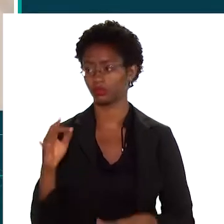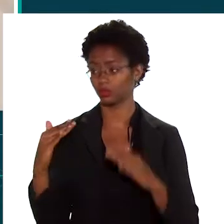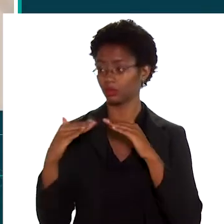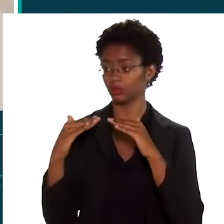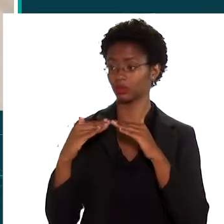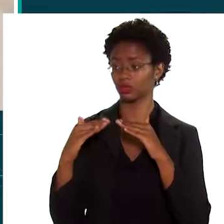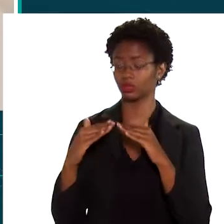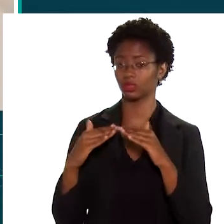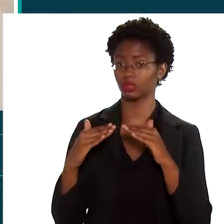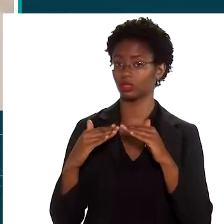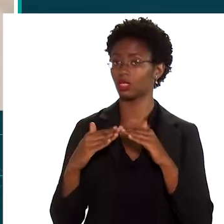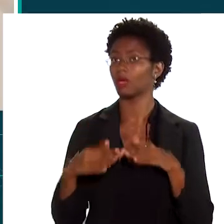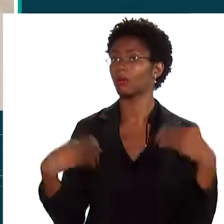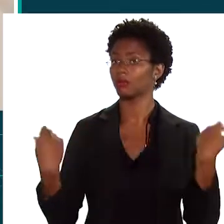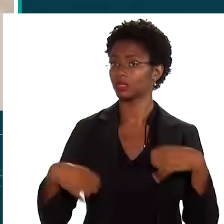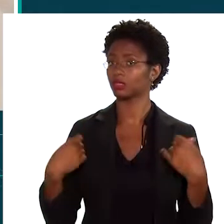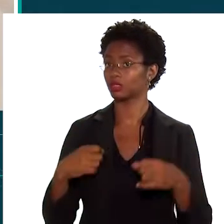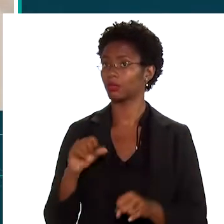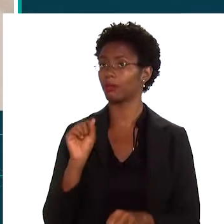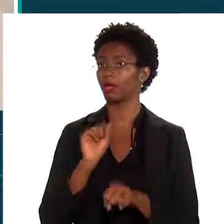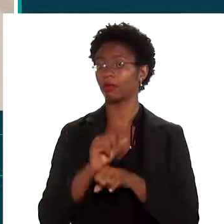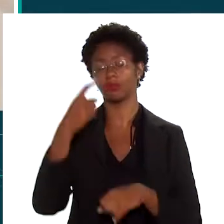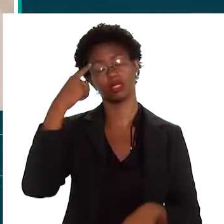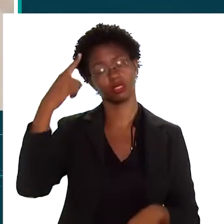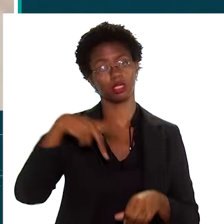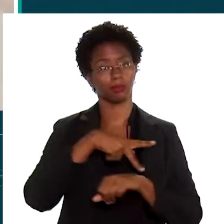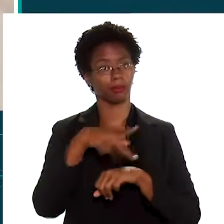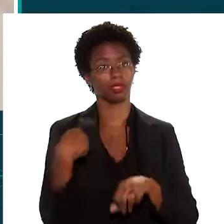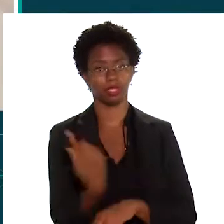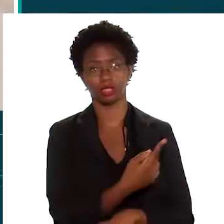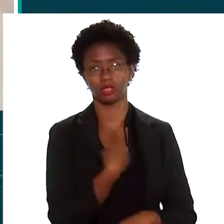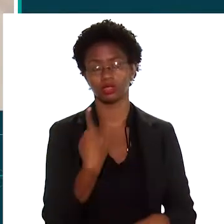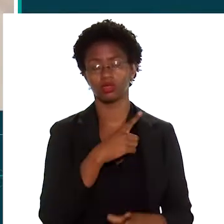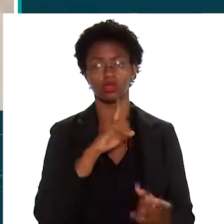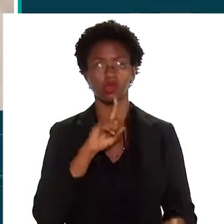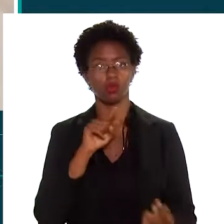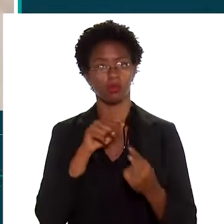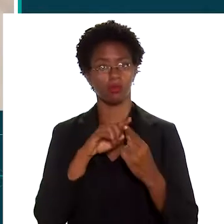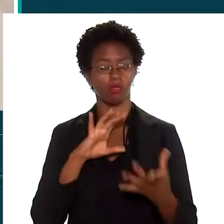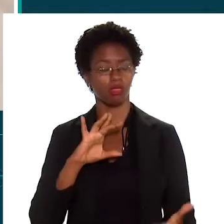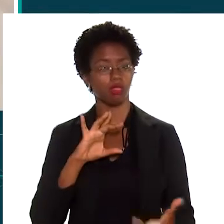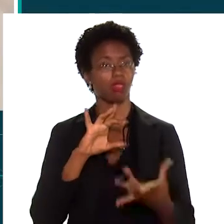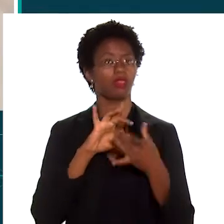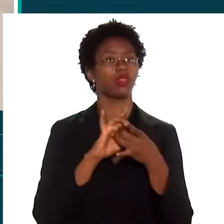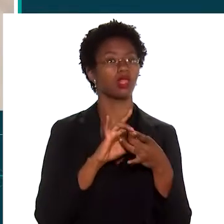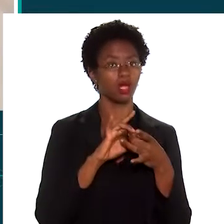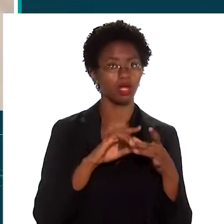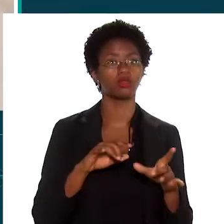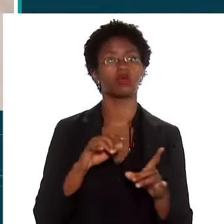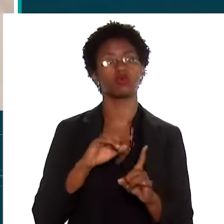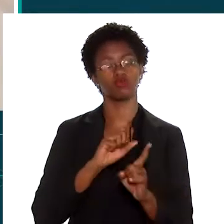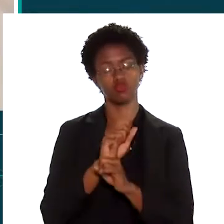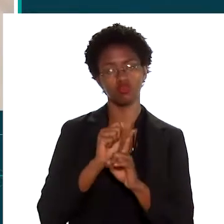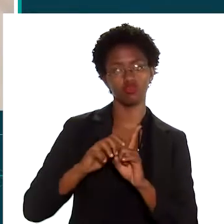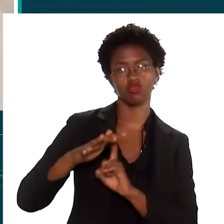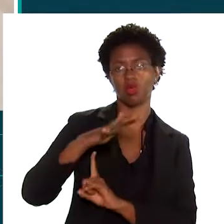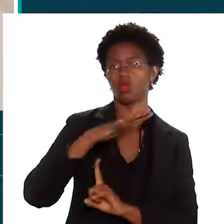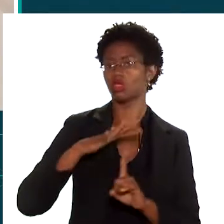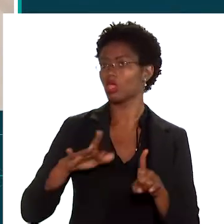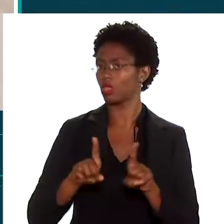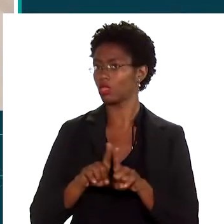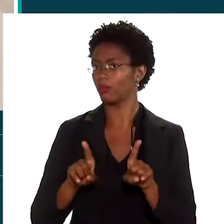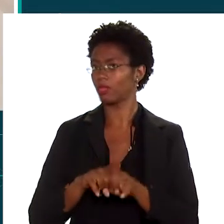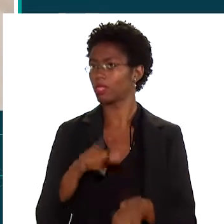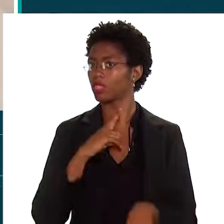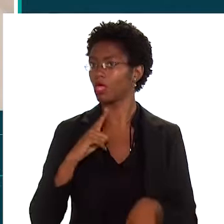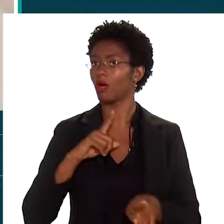com certeza, isso é um agravante, principalmente no nosso país, certamente ligado a questões sociais, né?